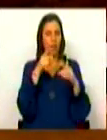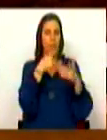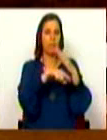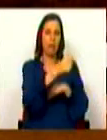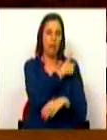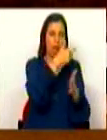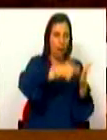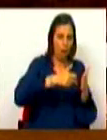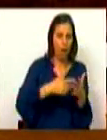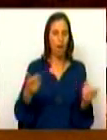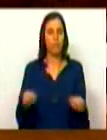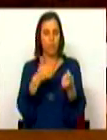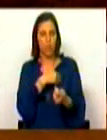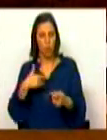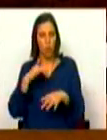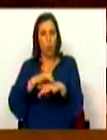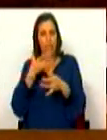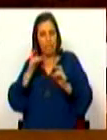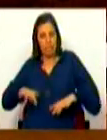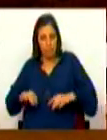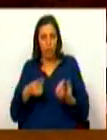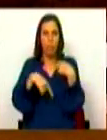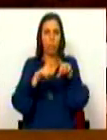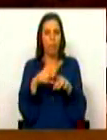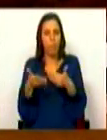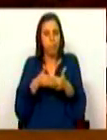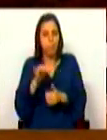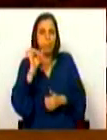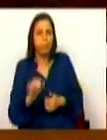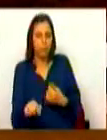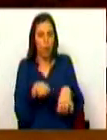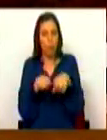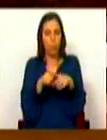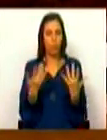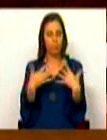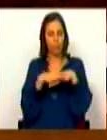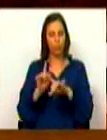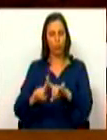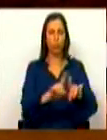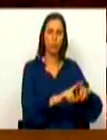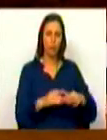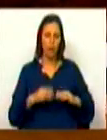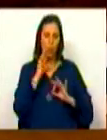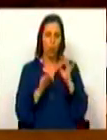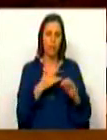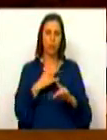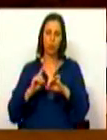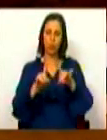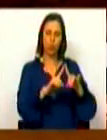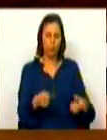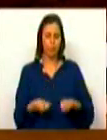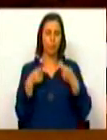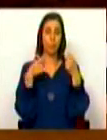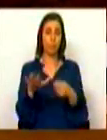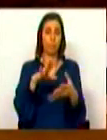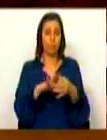domiciliária, promoção da saúde e prevenção da doença, políticas de envelhecimento, políticas de integração dos diferentes níveis de cuidados de saúde, investimento